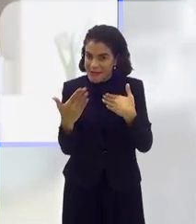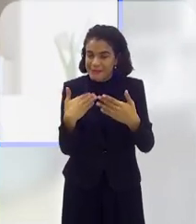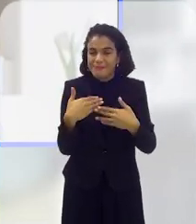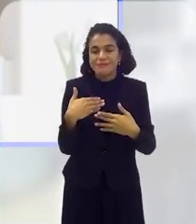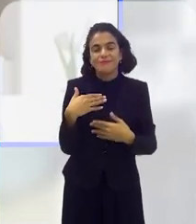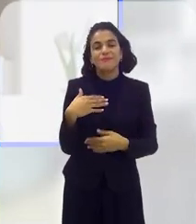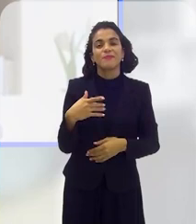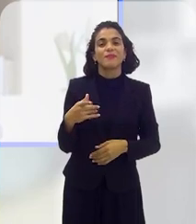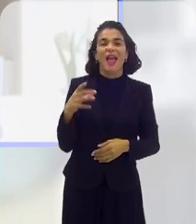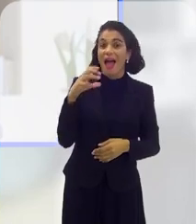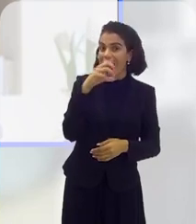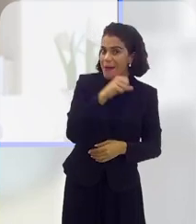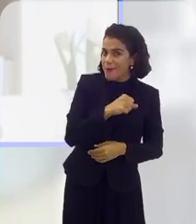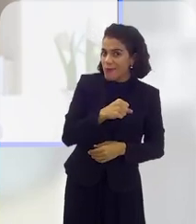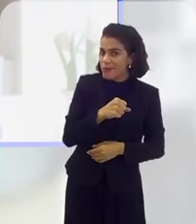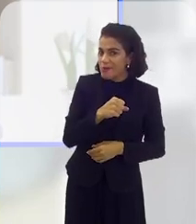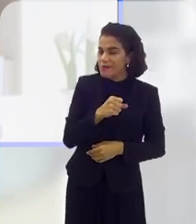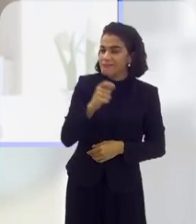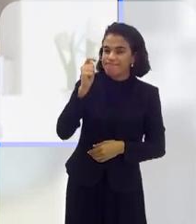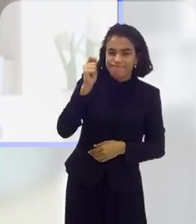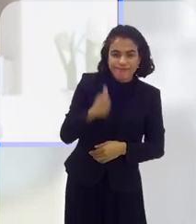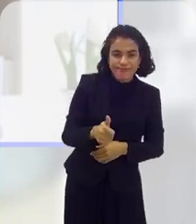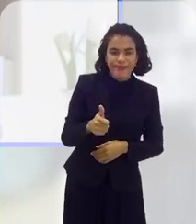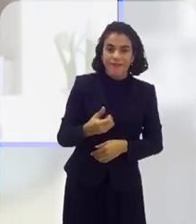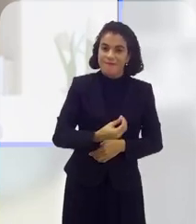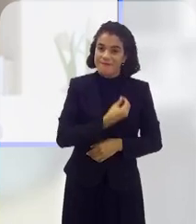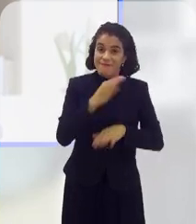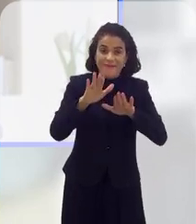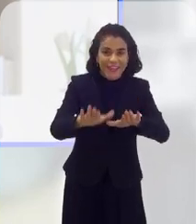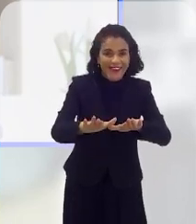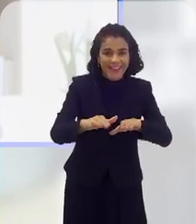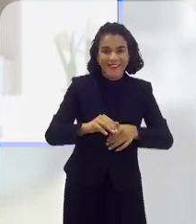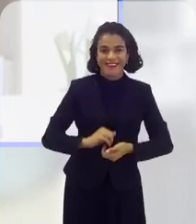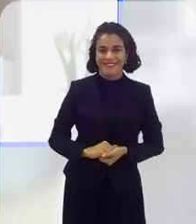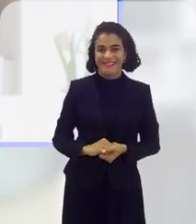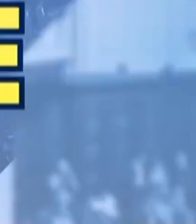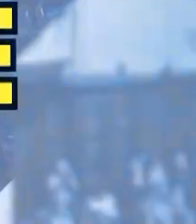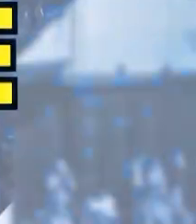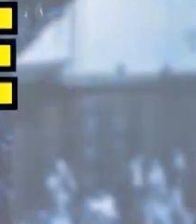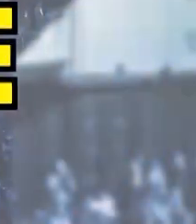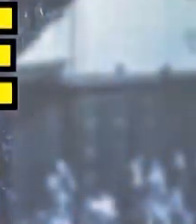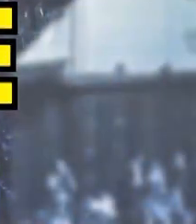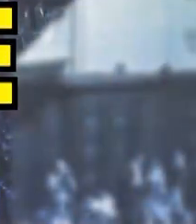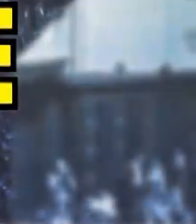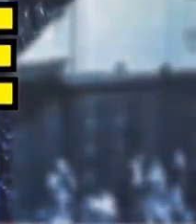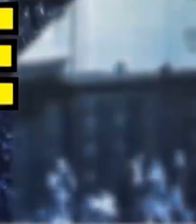bate-papo para um rápido intervalo, mas a gente volta já já, não sai daí não.